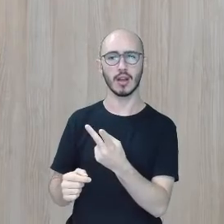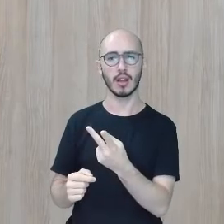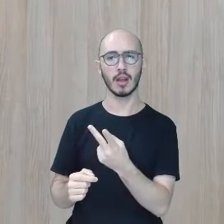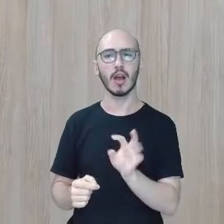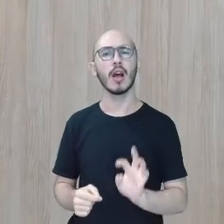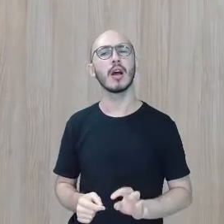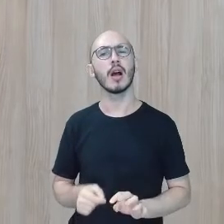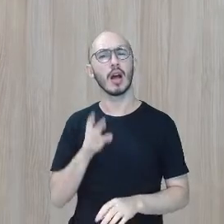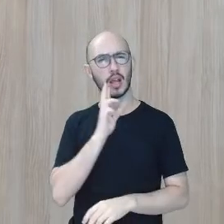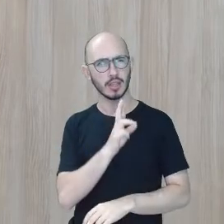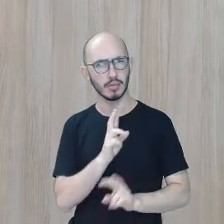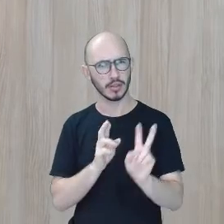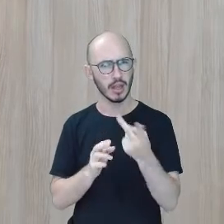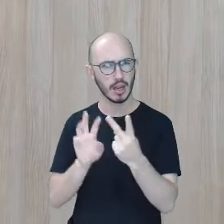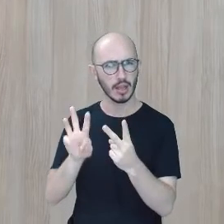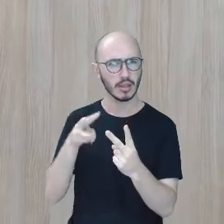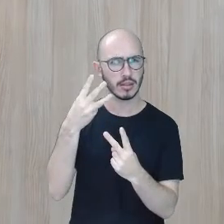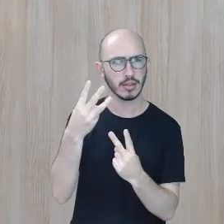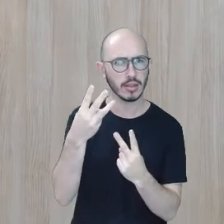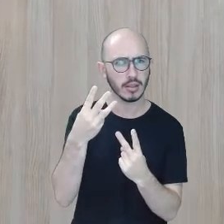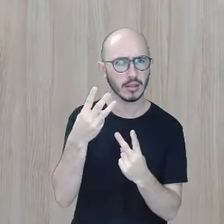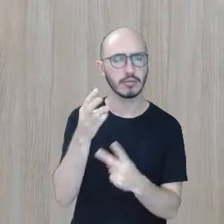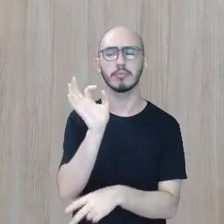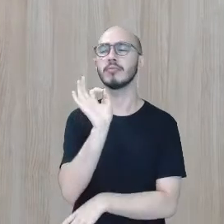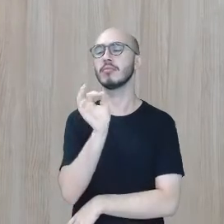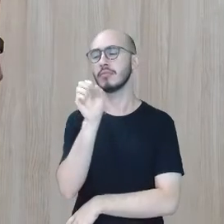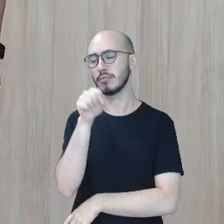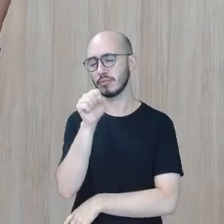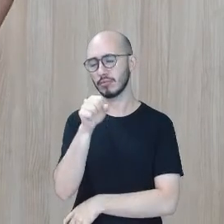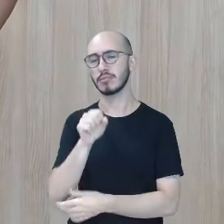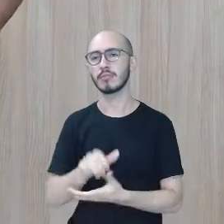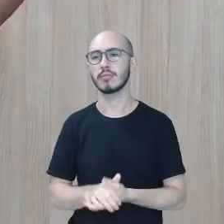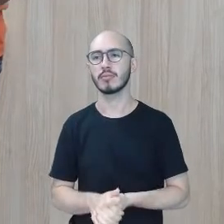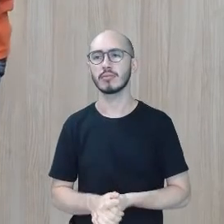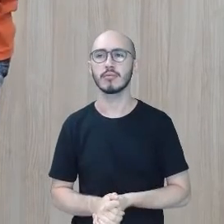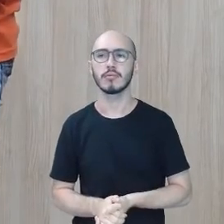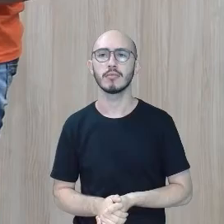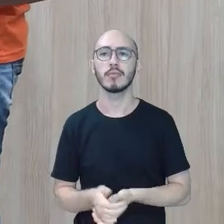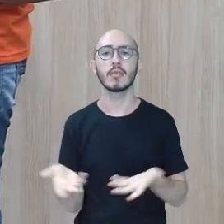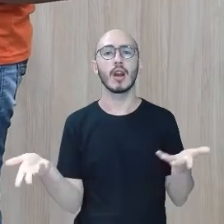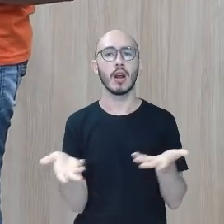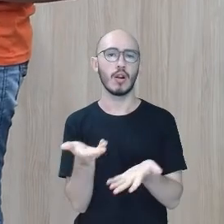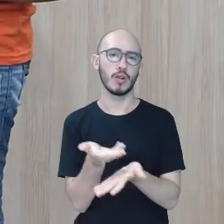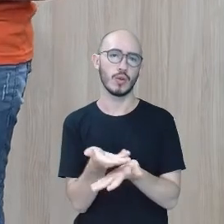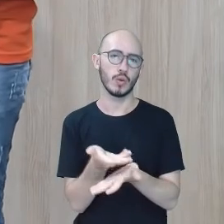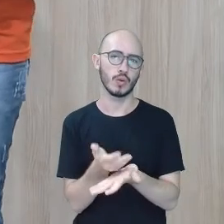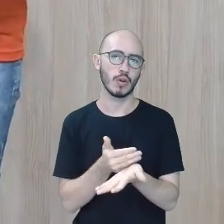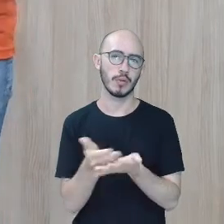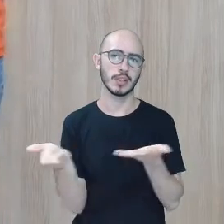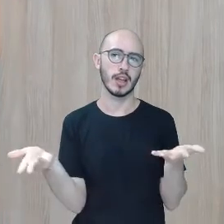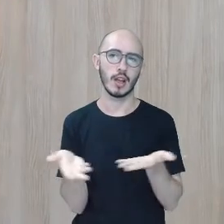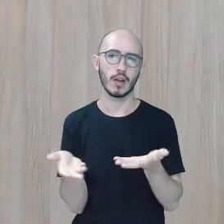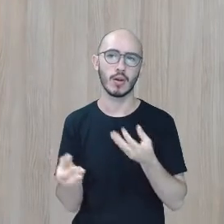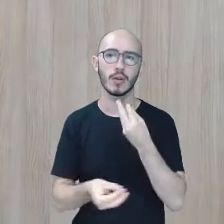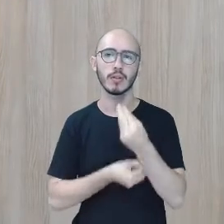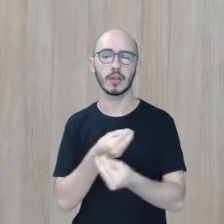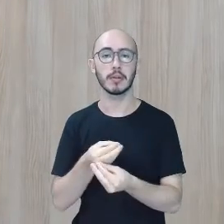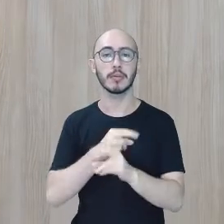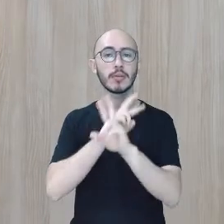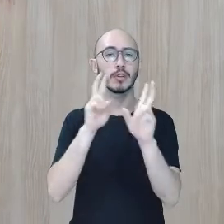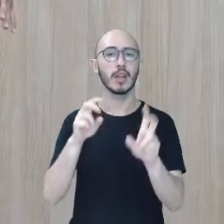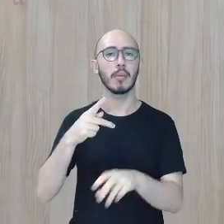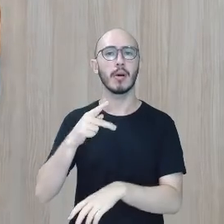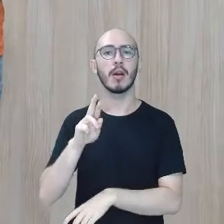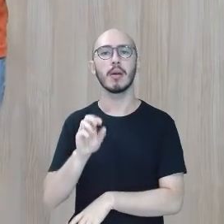H elevado ao cubo, elevado à terceira potência? Isso, tá joia? Então, vamos começar a nossa aula de hoje. Vamos falar sobre